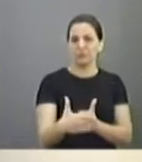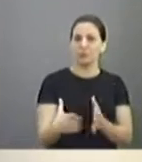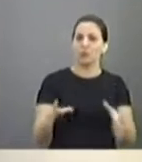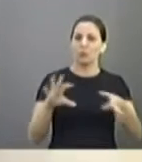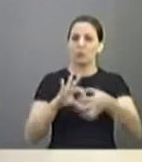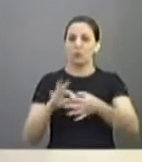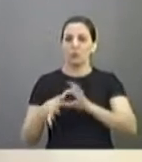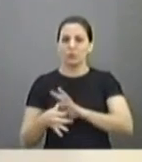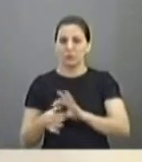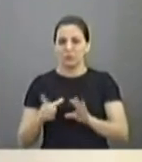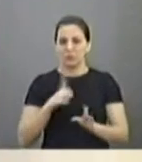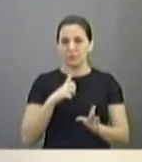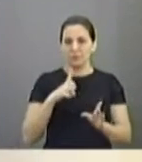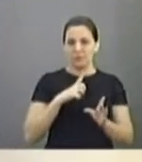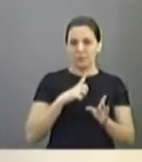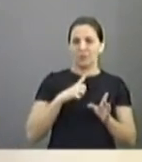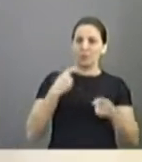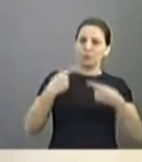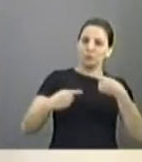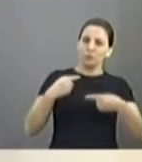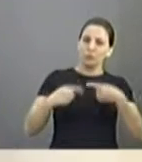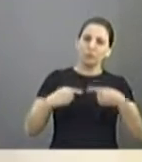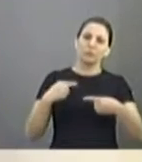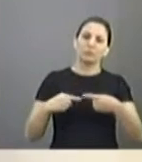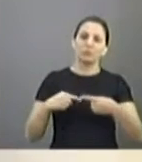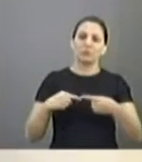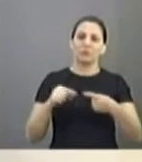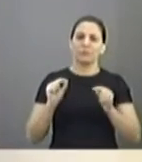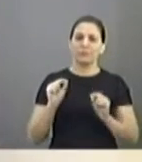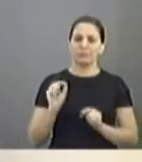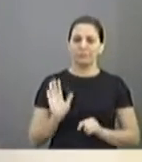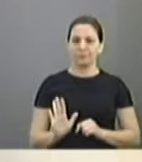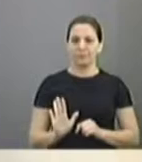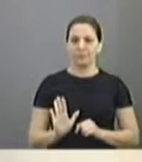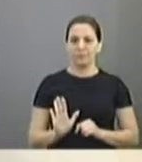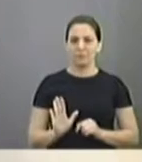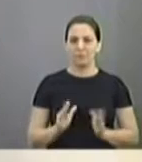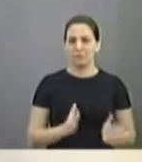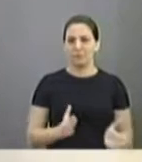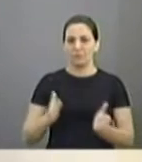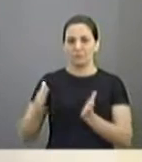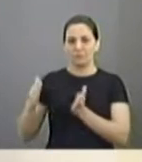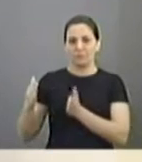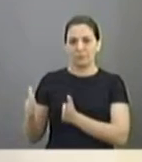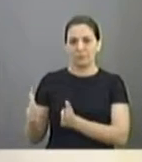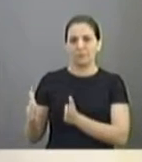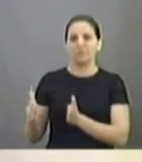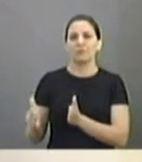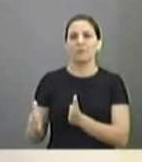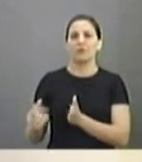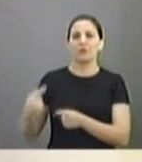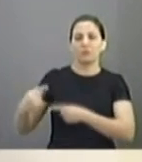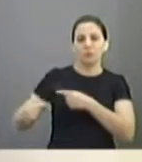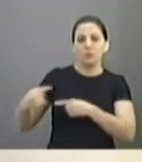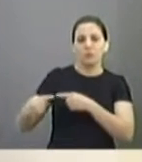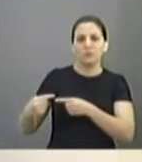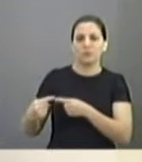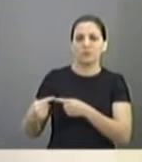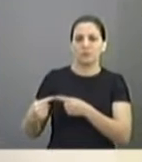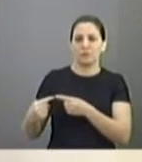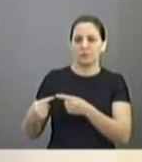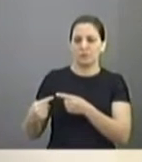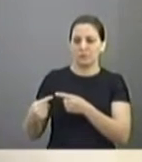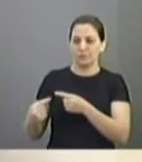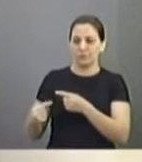contexto, inclusive, onde a gente vem aqui discutir, a gente vem, nesse período, fazer a discussão sobre